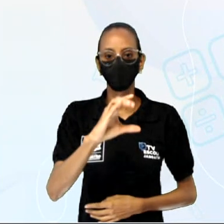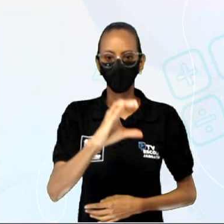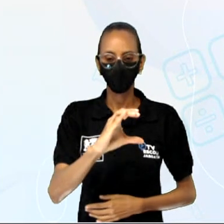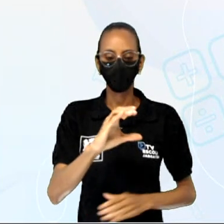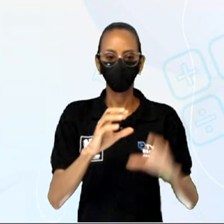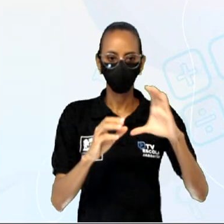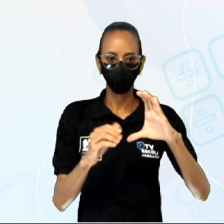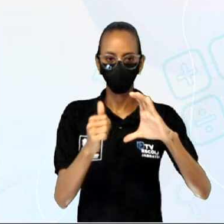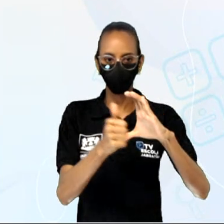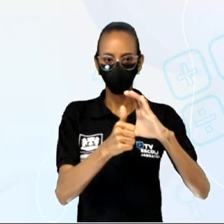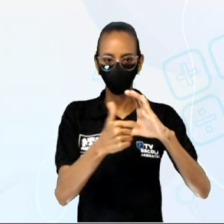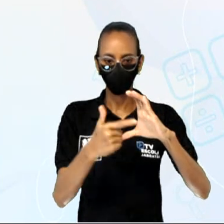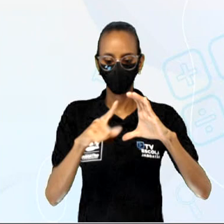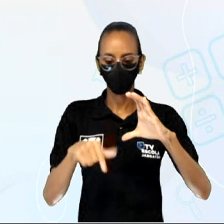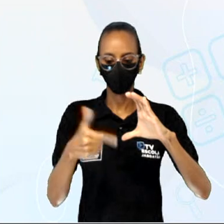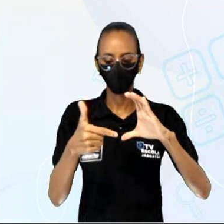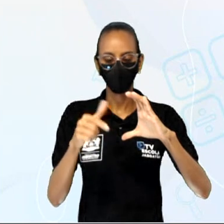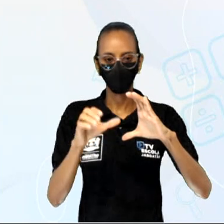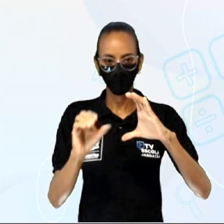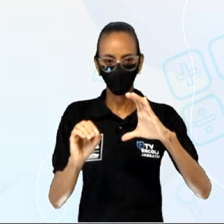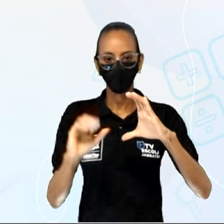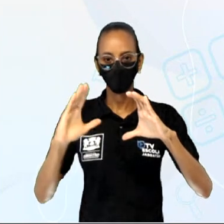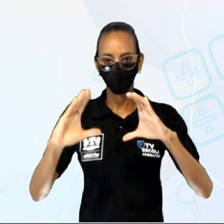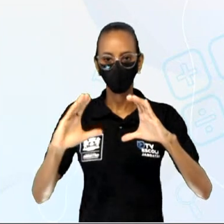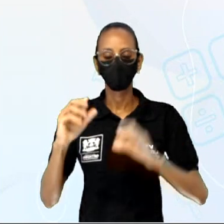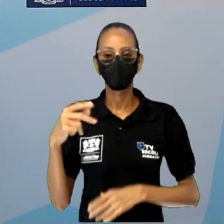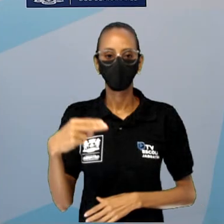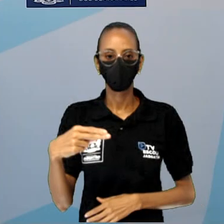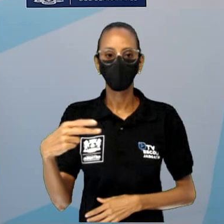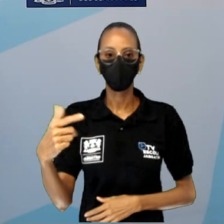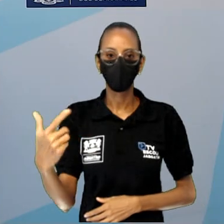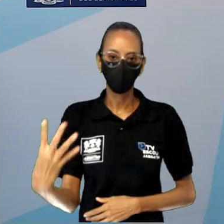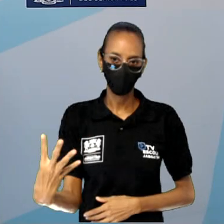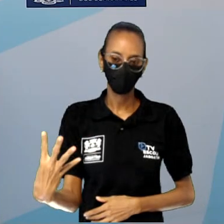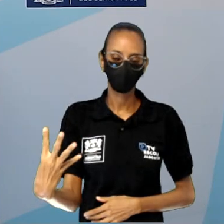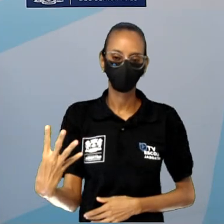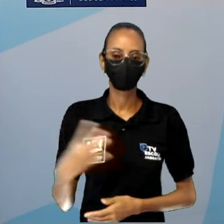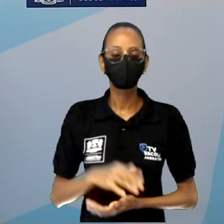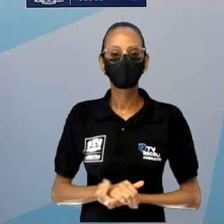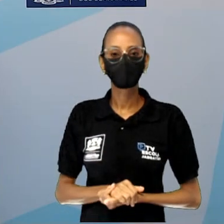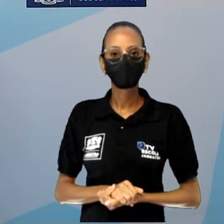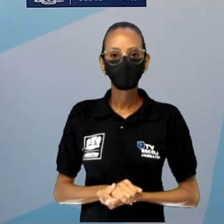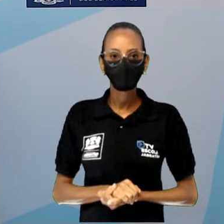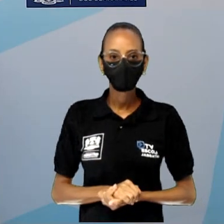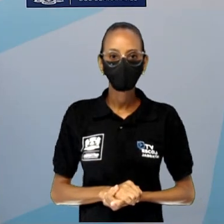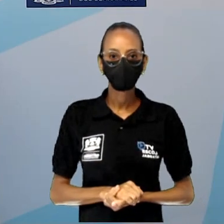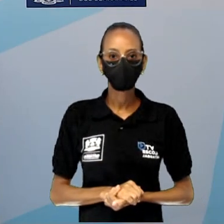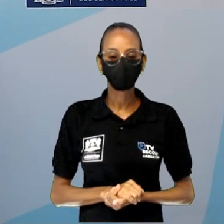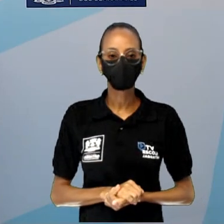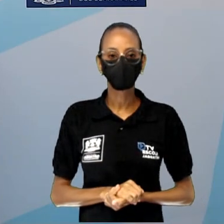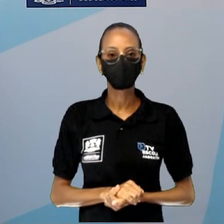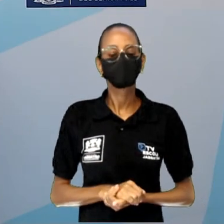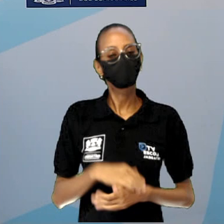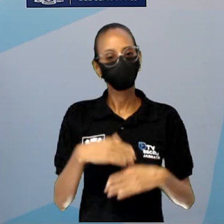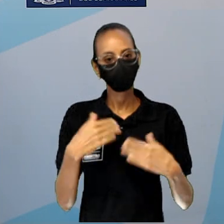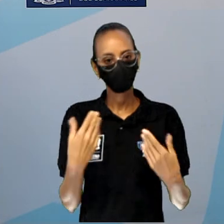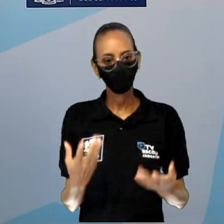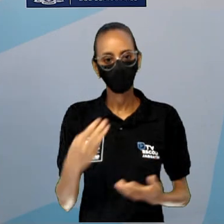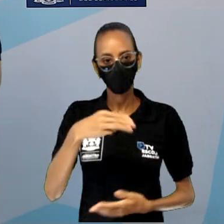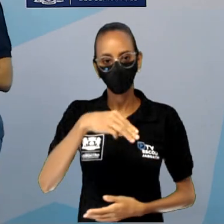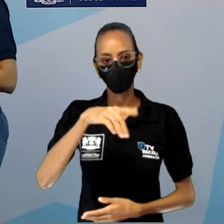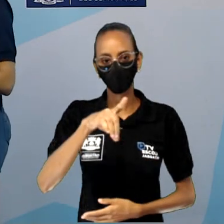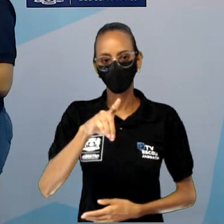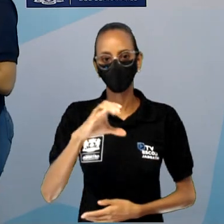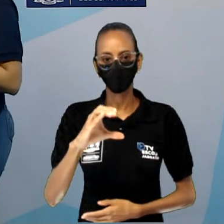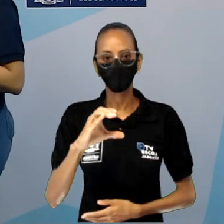por quê? Porque o conjunto acaba, o conjunto é finito, e eu vou achar qual é o maior número que divide os dois ao